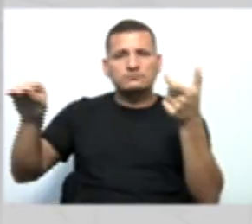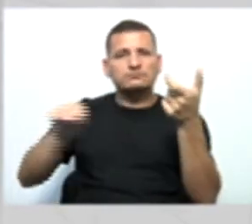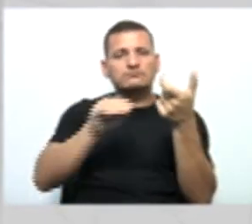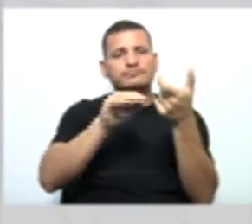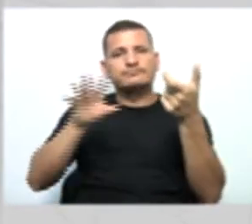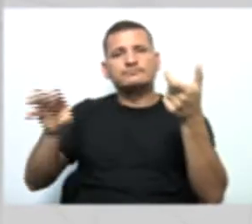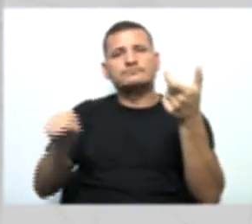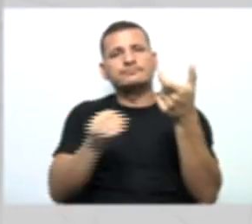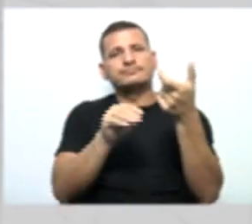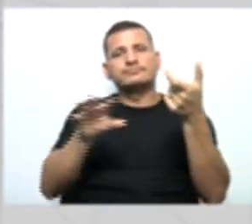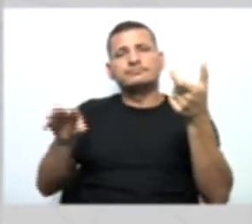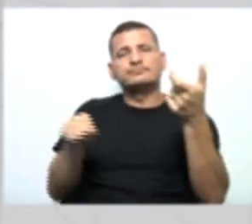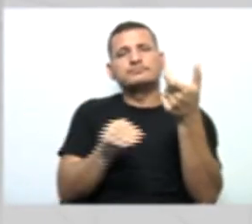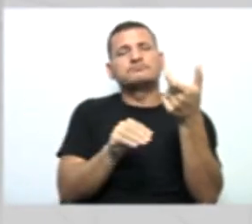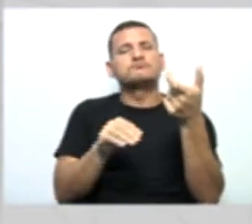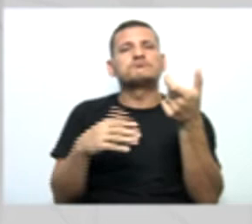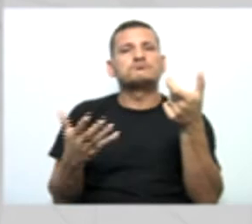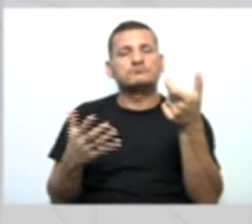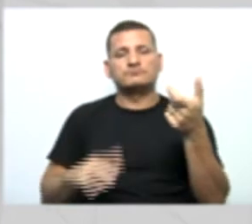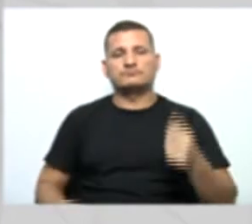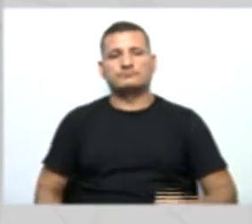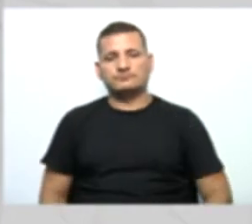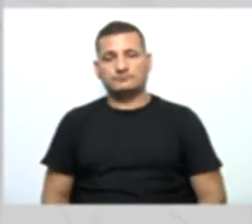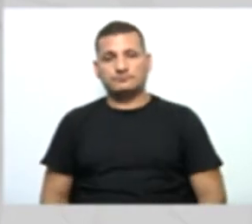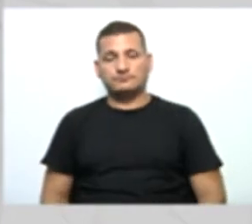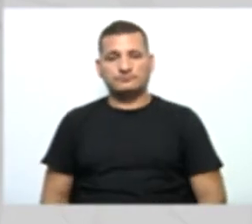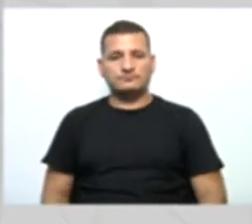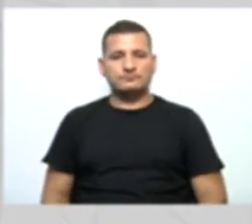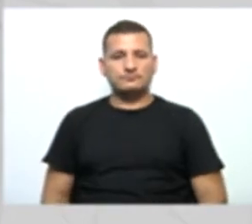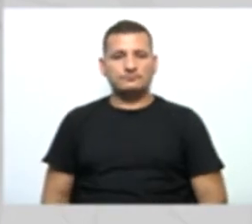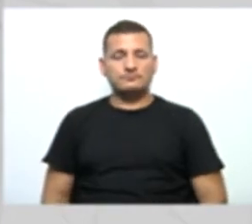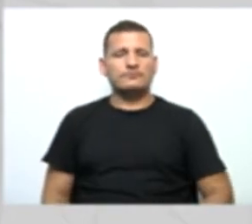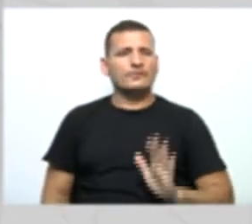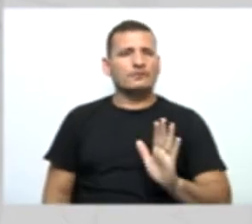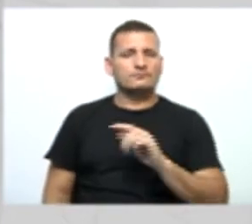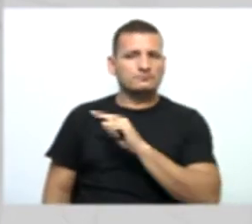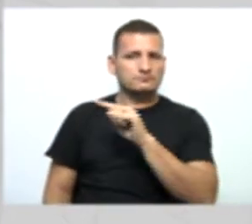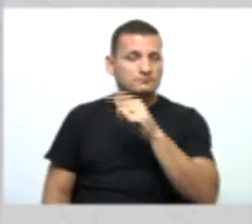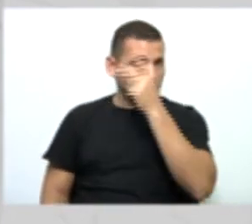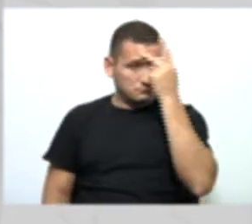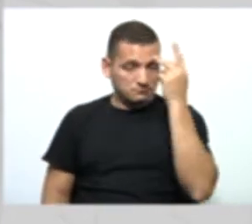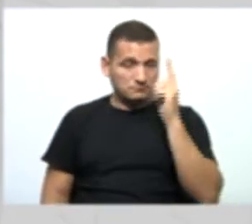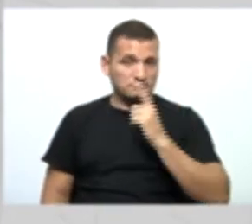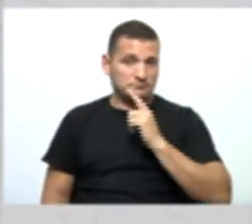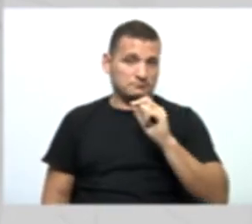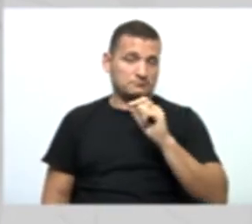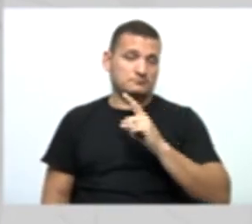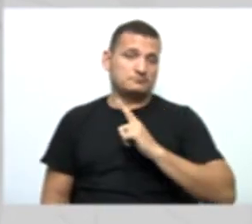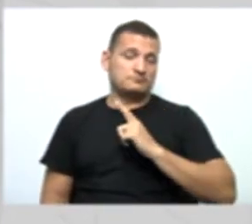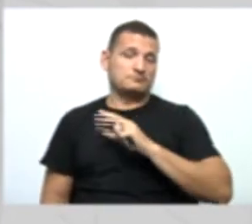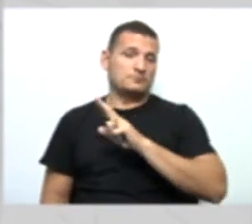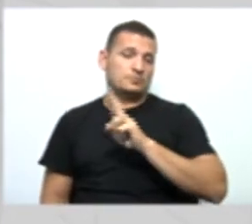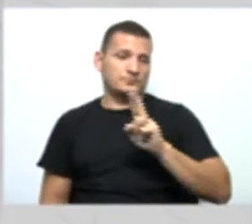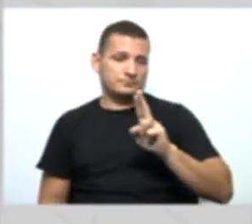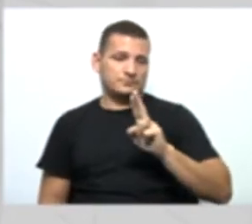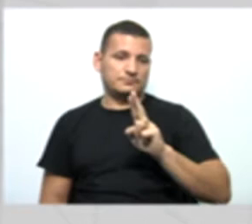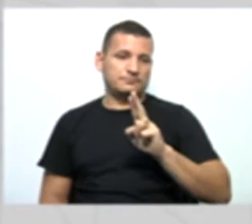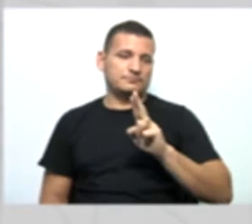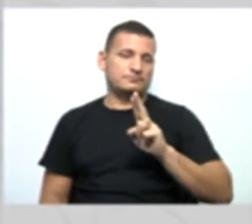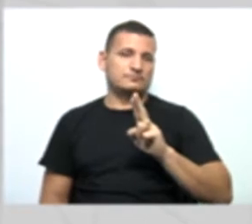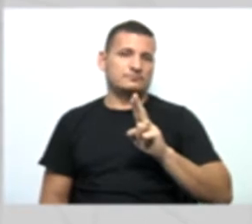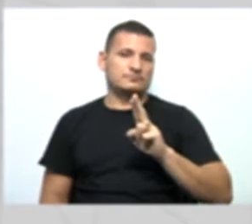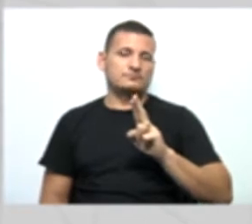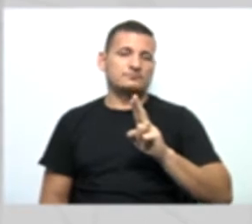aqui na minha classe conceitual? Toda pessoa possui o quê? Possui um nome, correto?